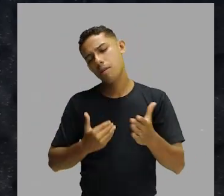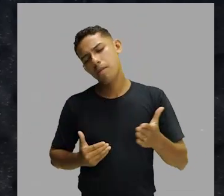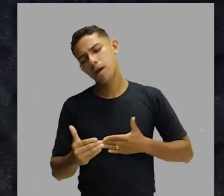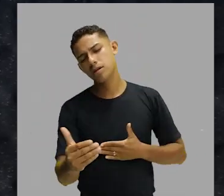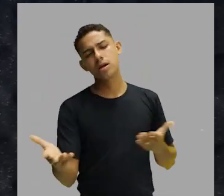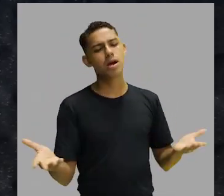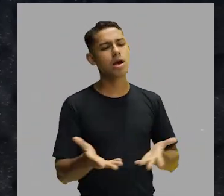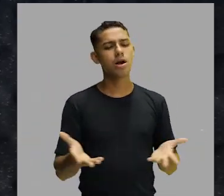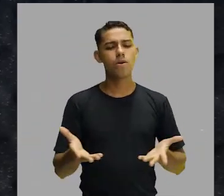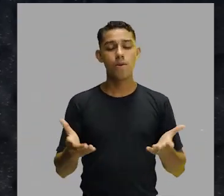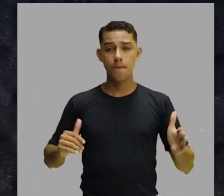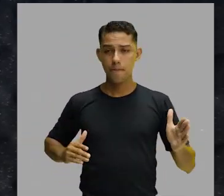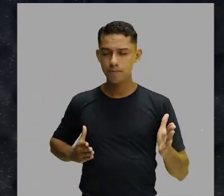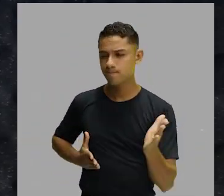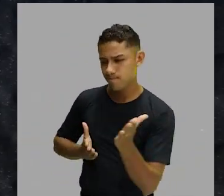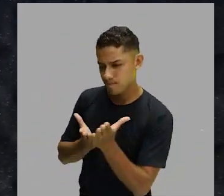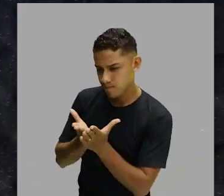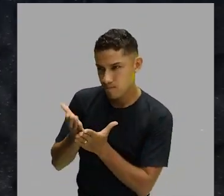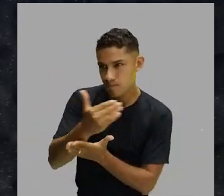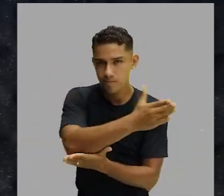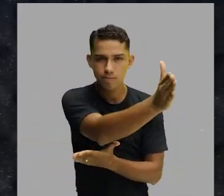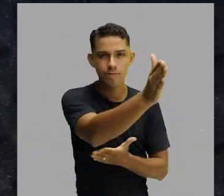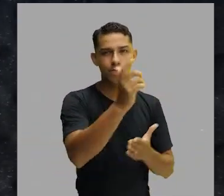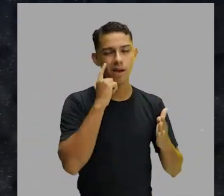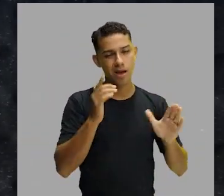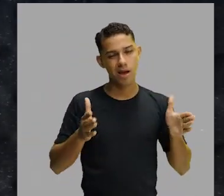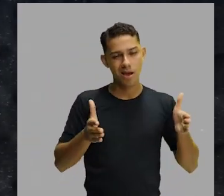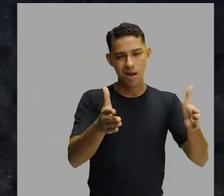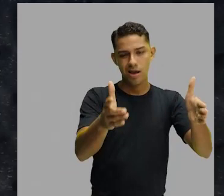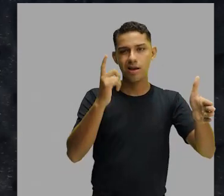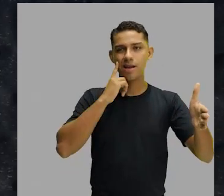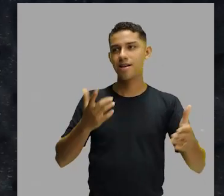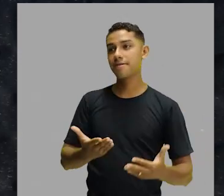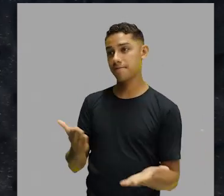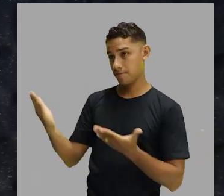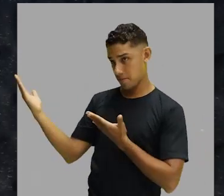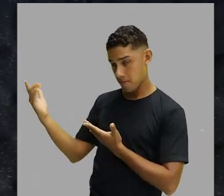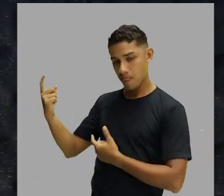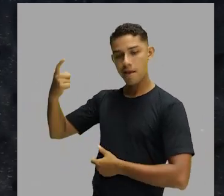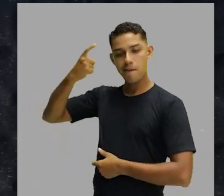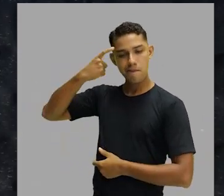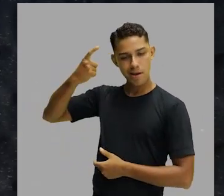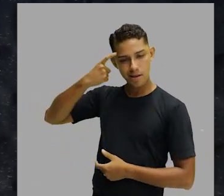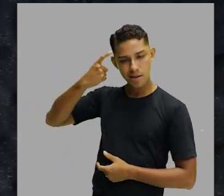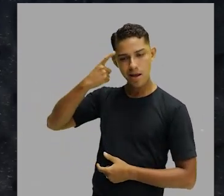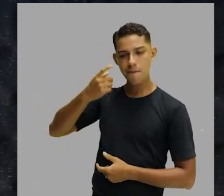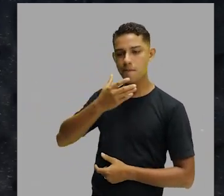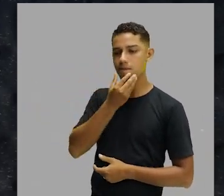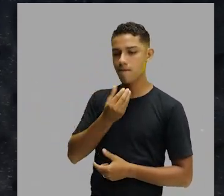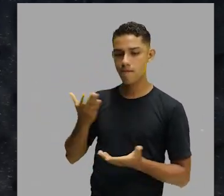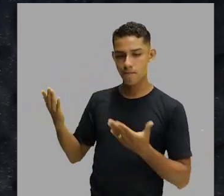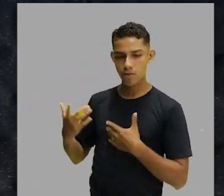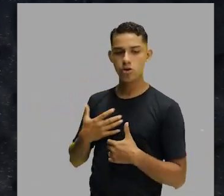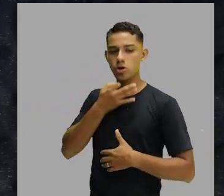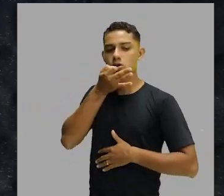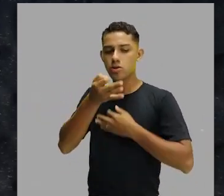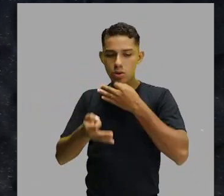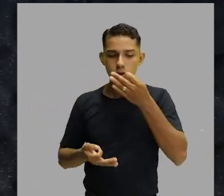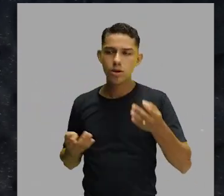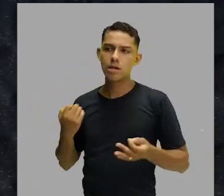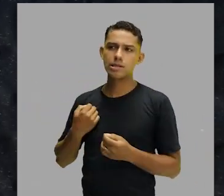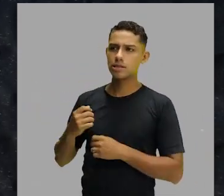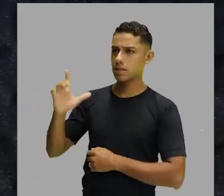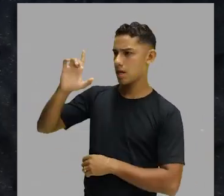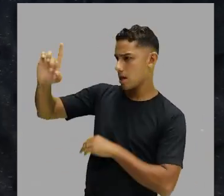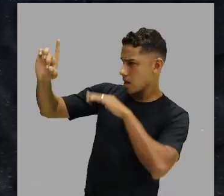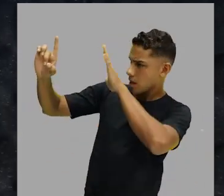um caminho a seguir. E aí, vem essa obra aqui, tá? Pensamentos de que nem tudo depende